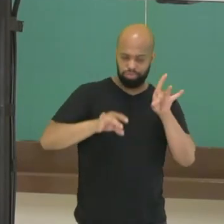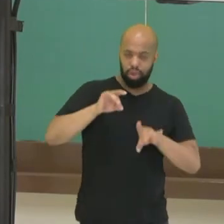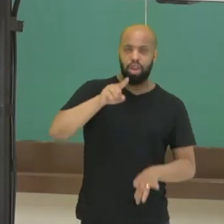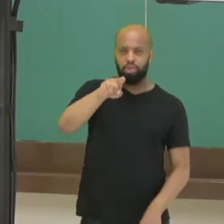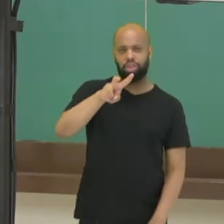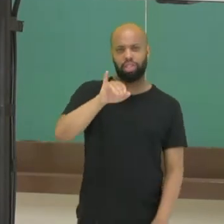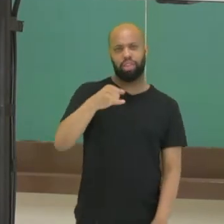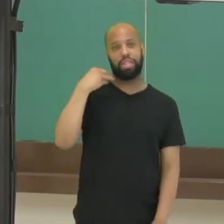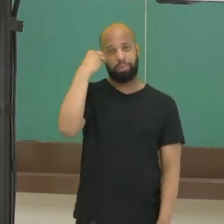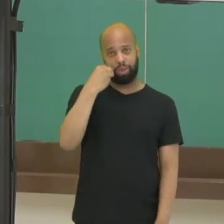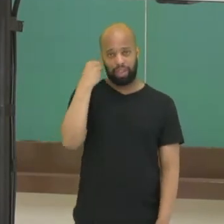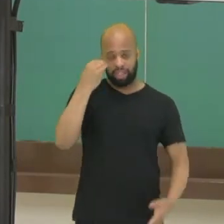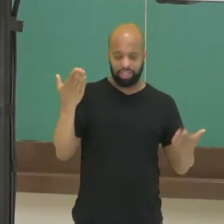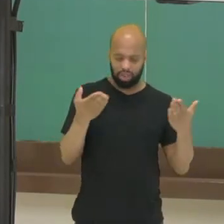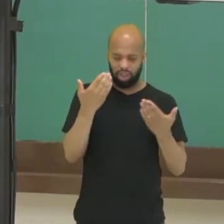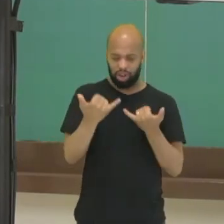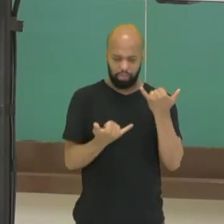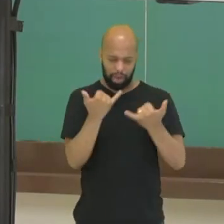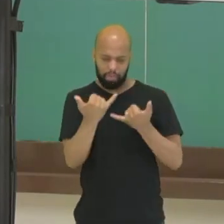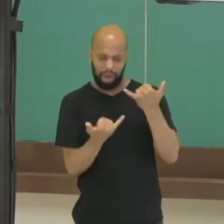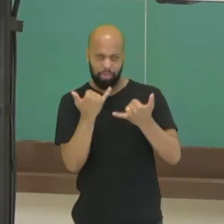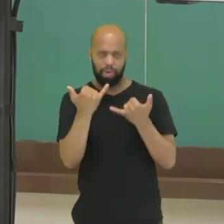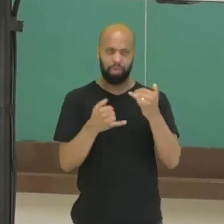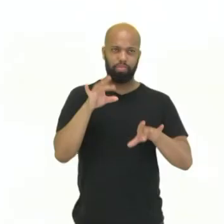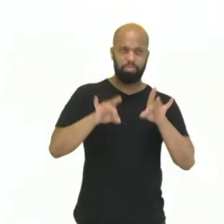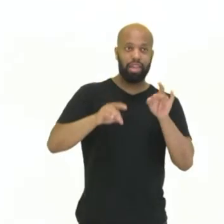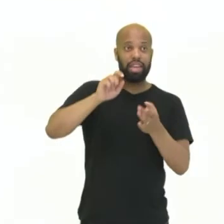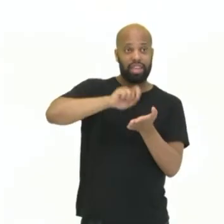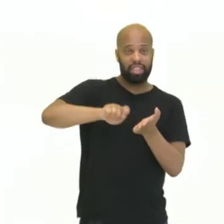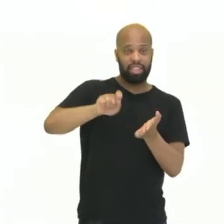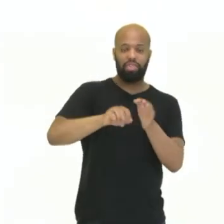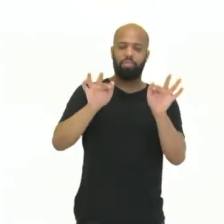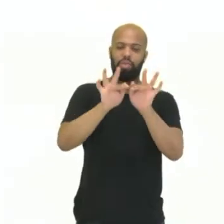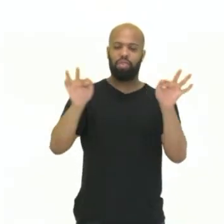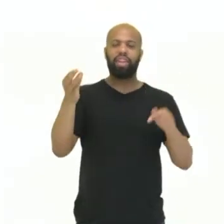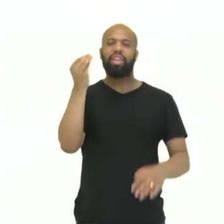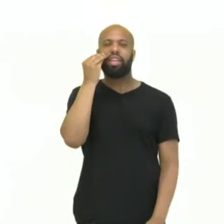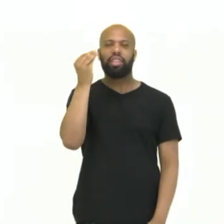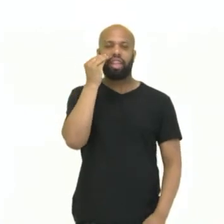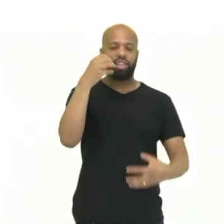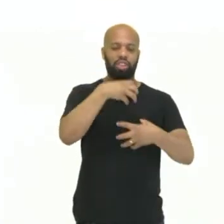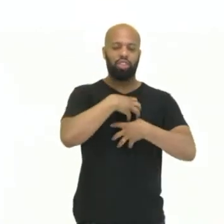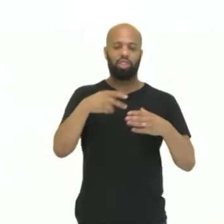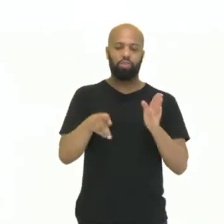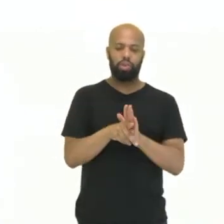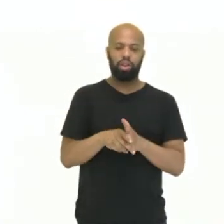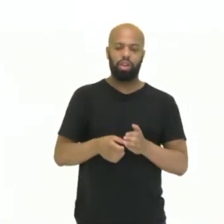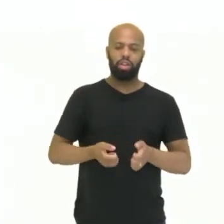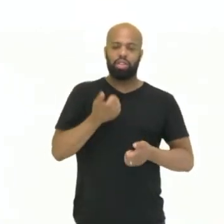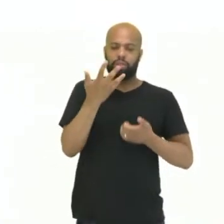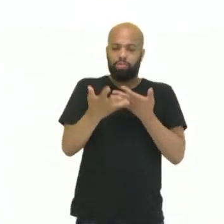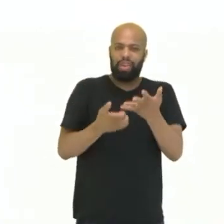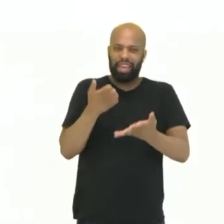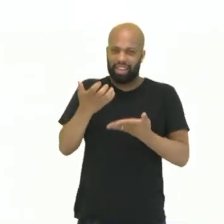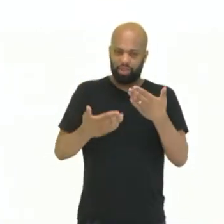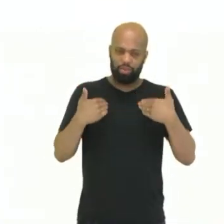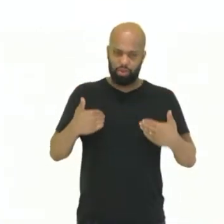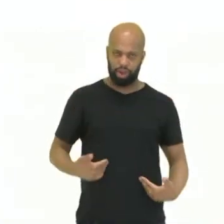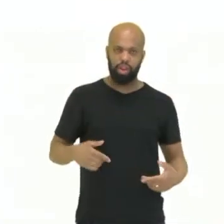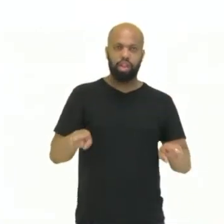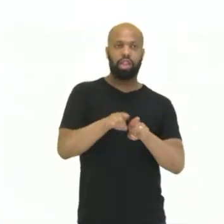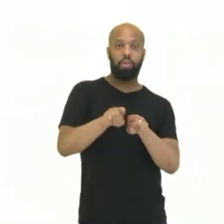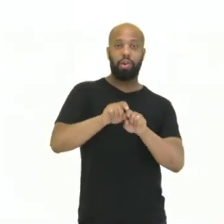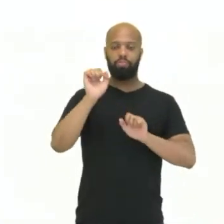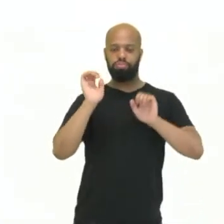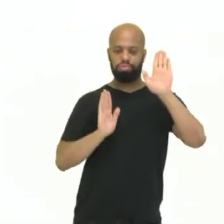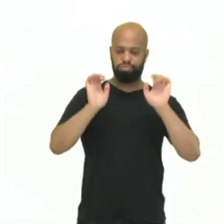você participar de né? Escreva uma frase e tente somente, por meio da expressão corporal e mímica, passar a mensagem que você escreveu